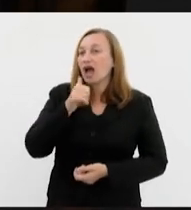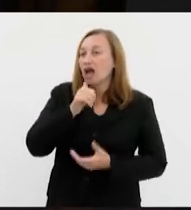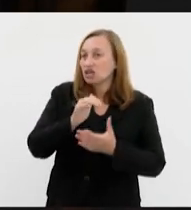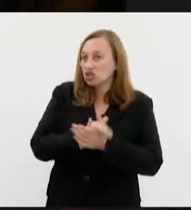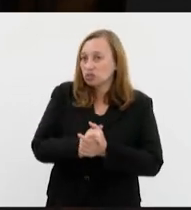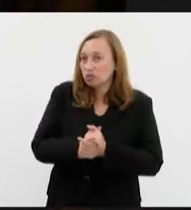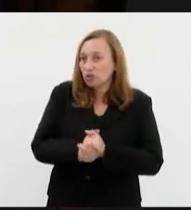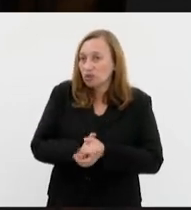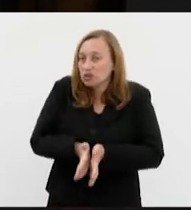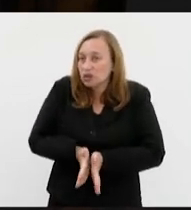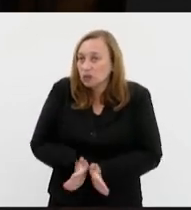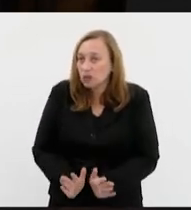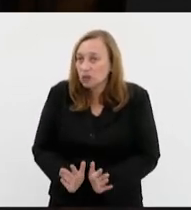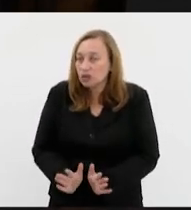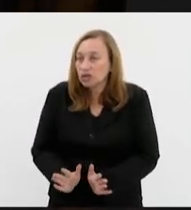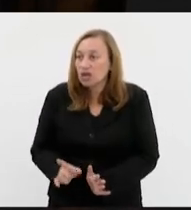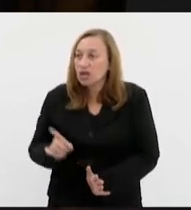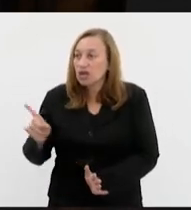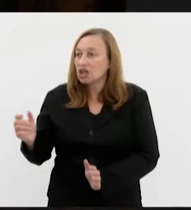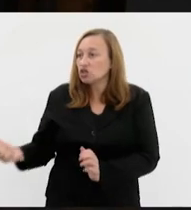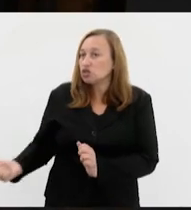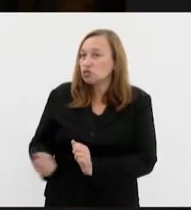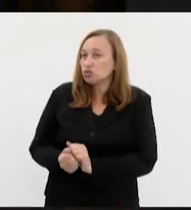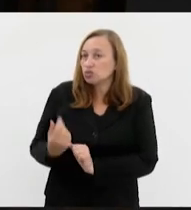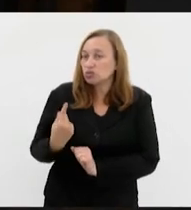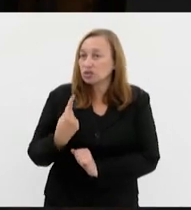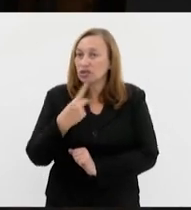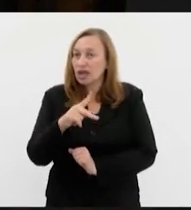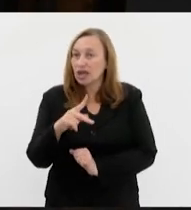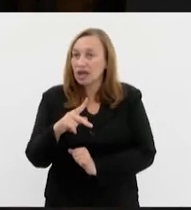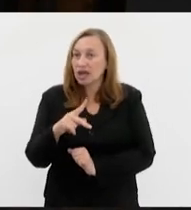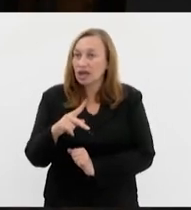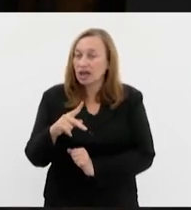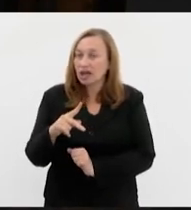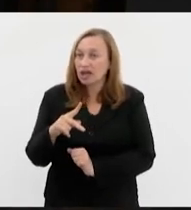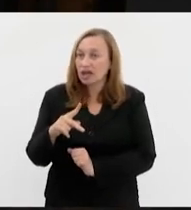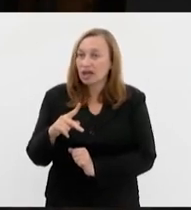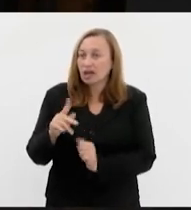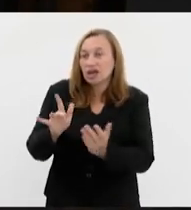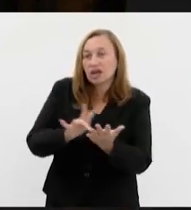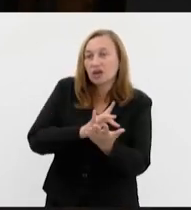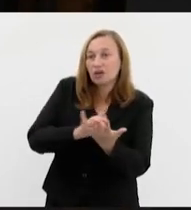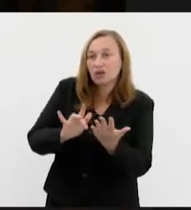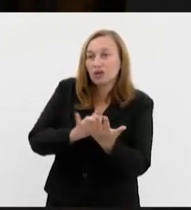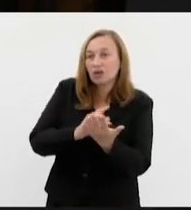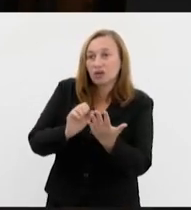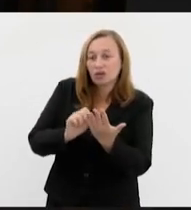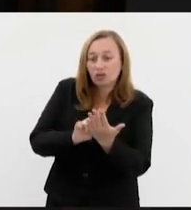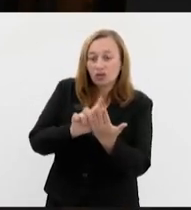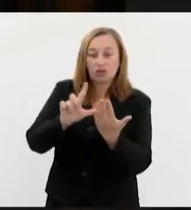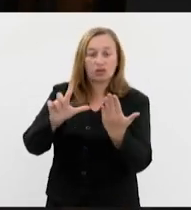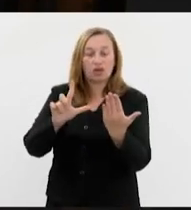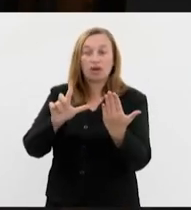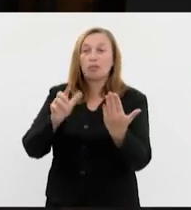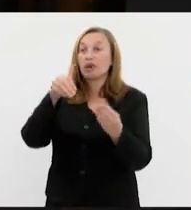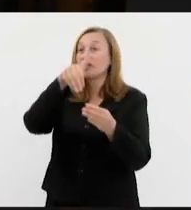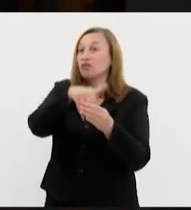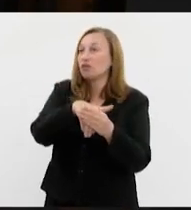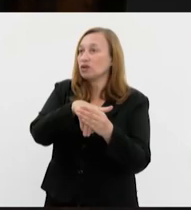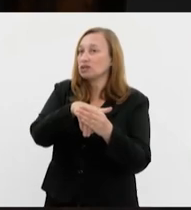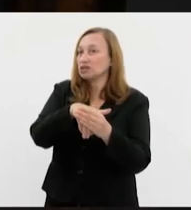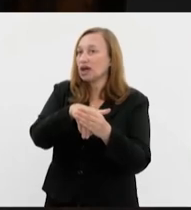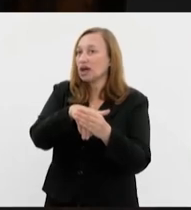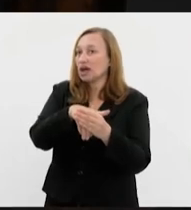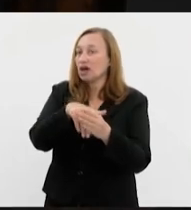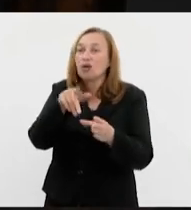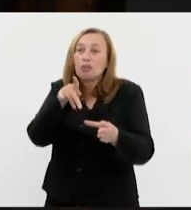saído da CPI, ele, ao lado dela, entrou online para votar numa sessão de plenário aqui, mas a cabeça do pai e